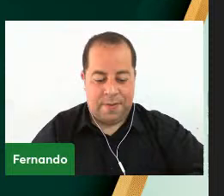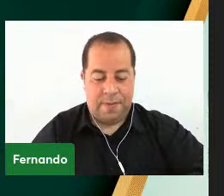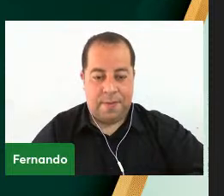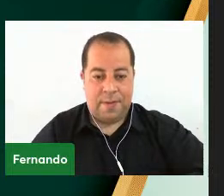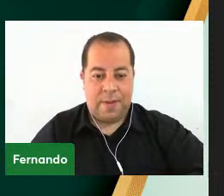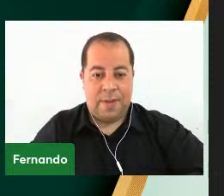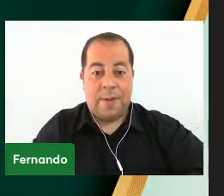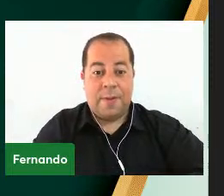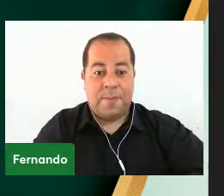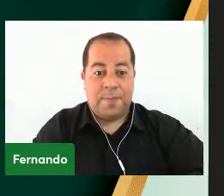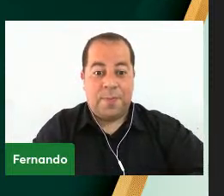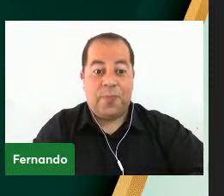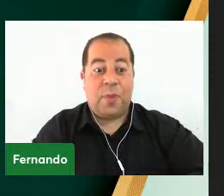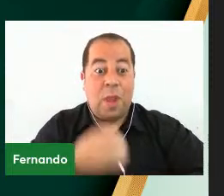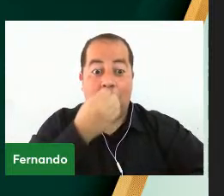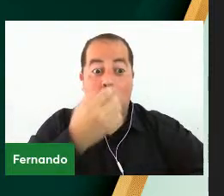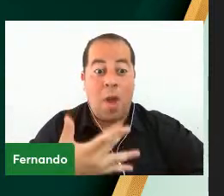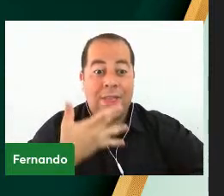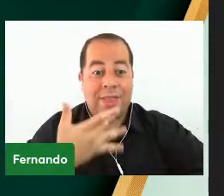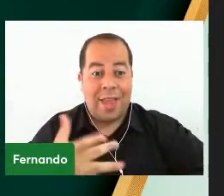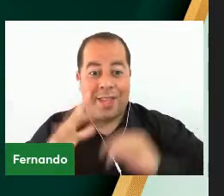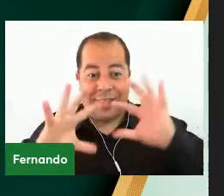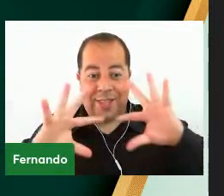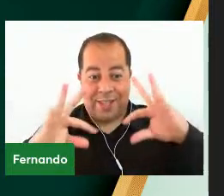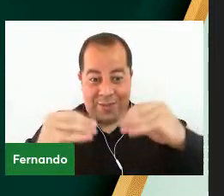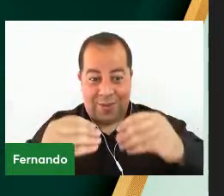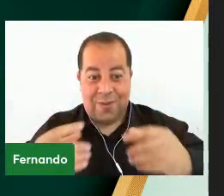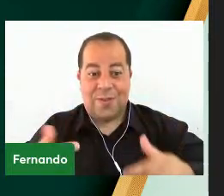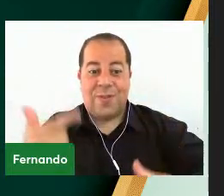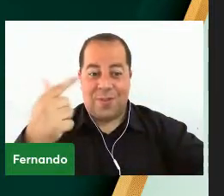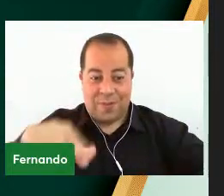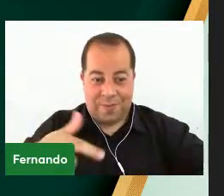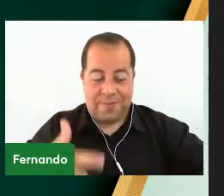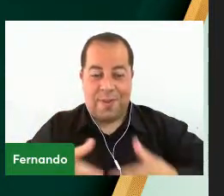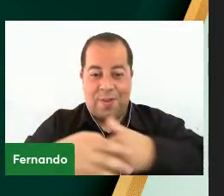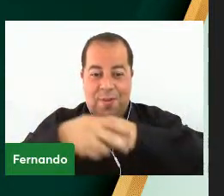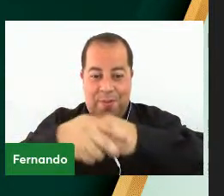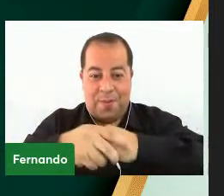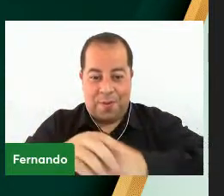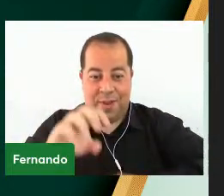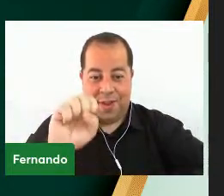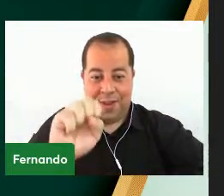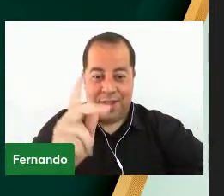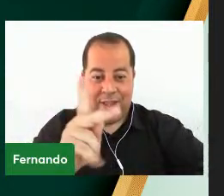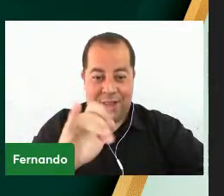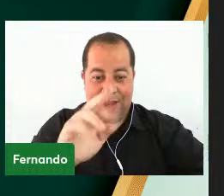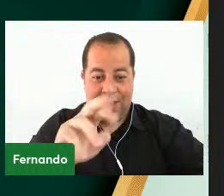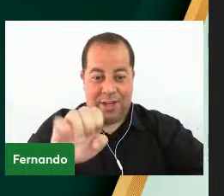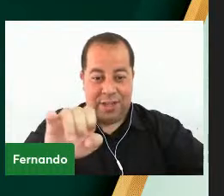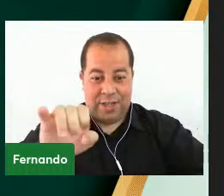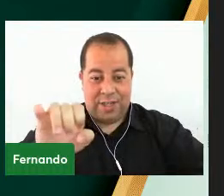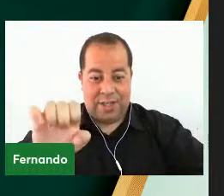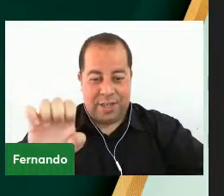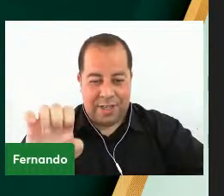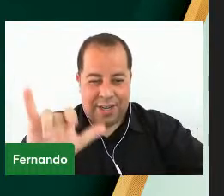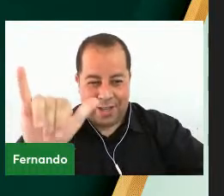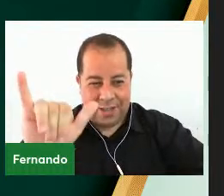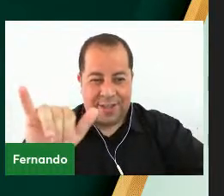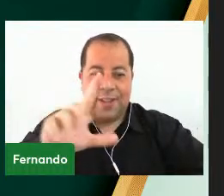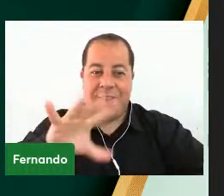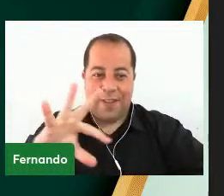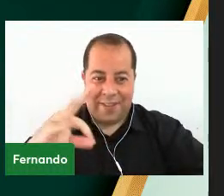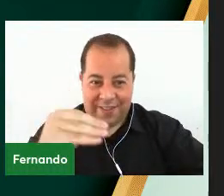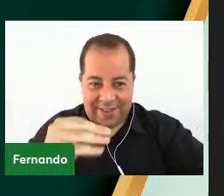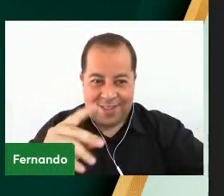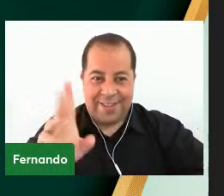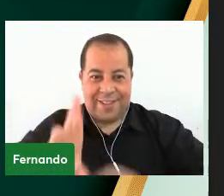Boa tarde novamente a todos. Cumprimento a professora Chile, cumprimentando aí todas as demais